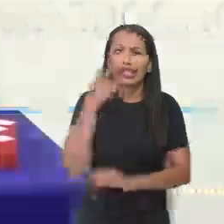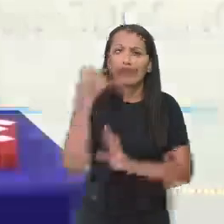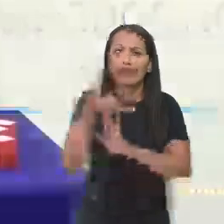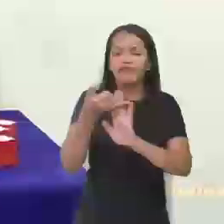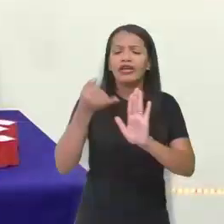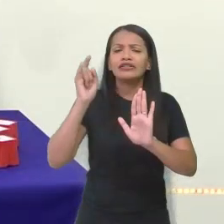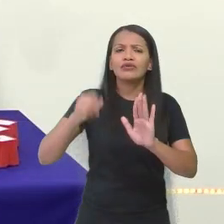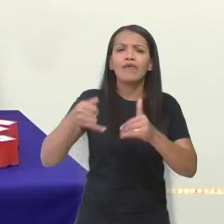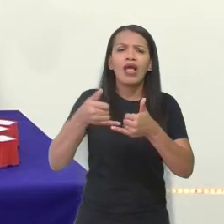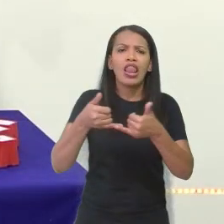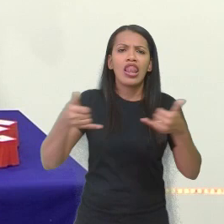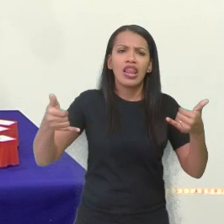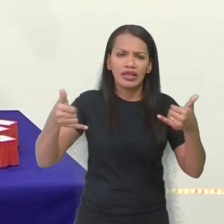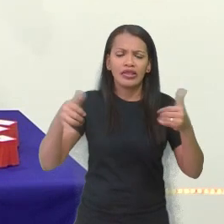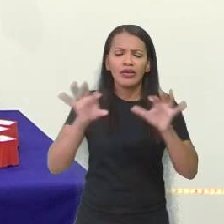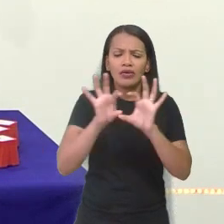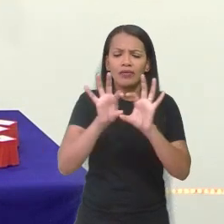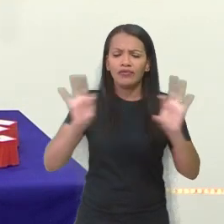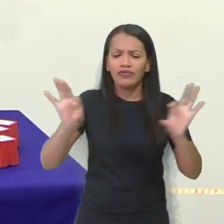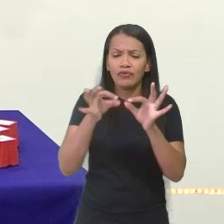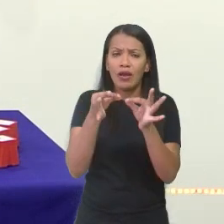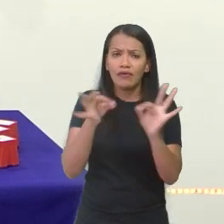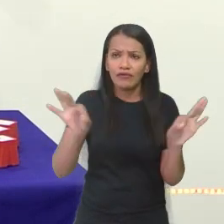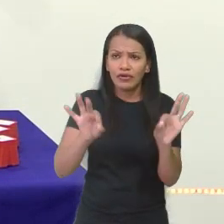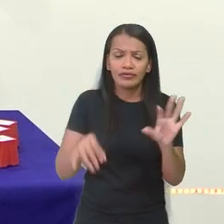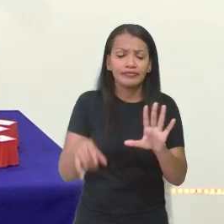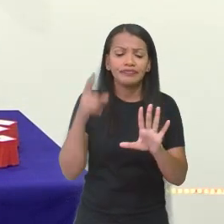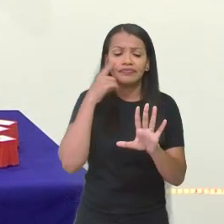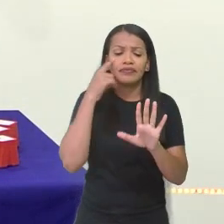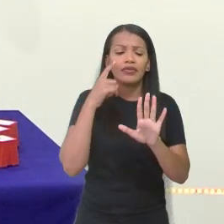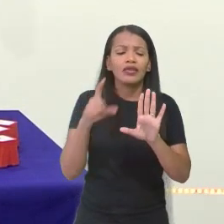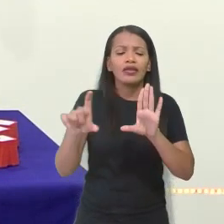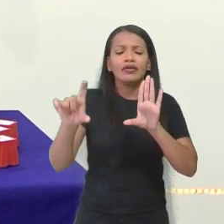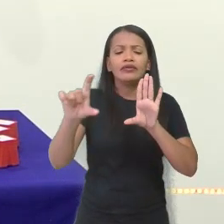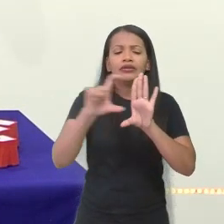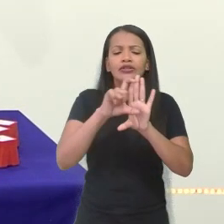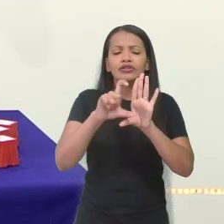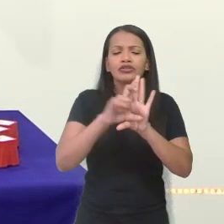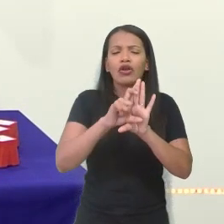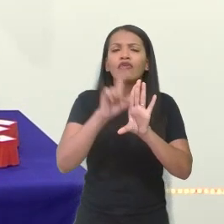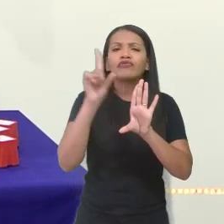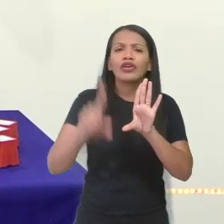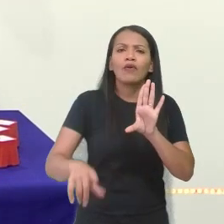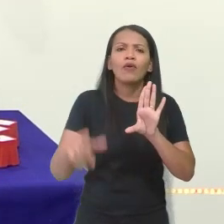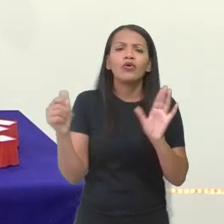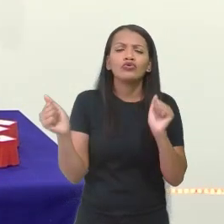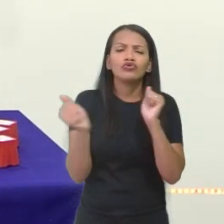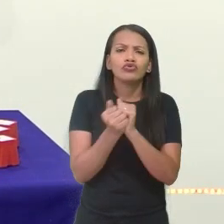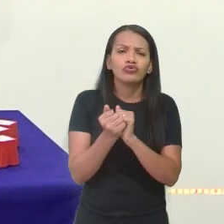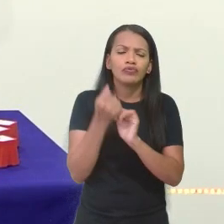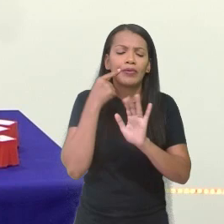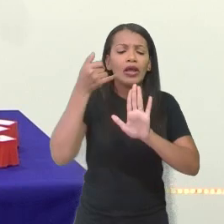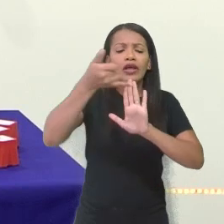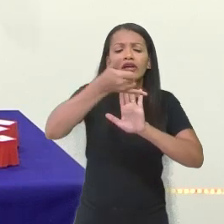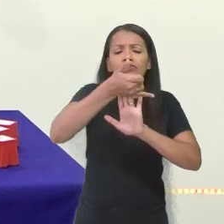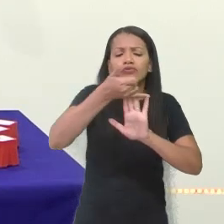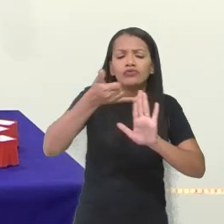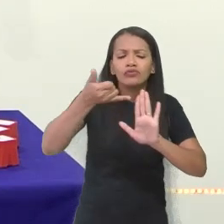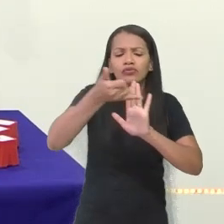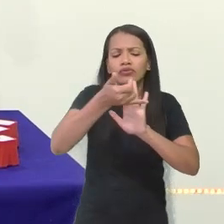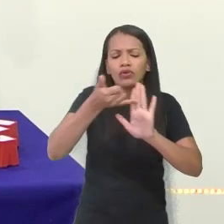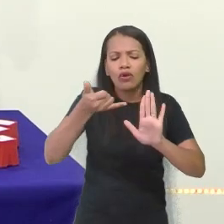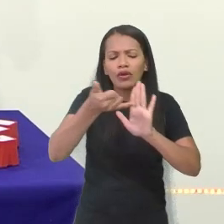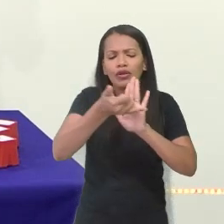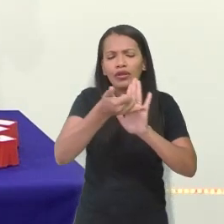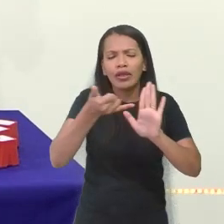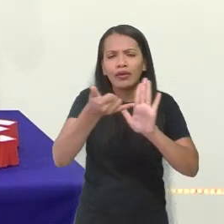do poema. E a estrofe é o conjunto dos versos. É o que eu falei para vocês. Nesse